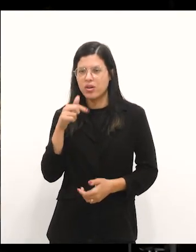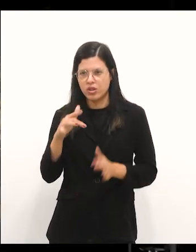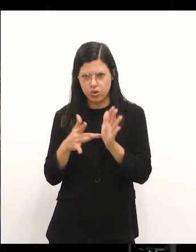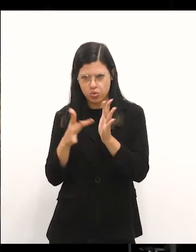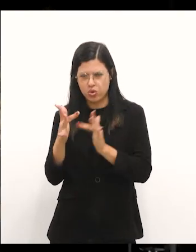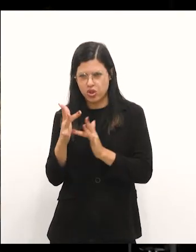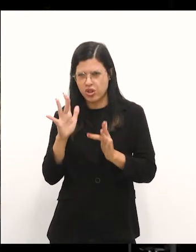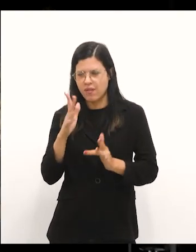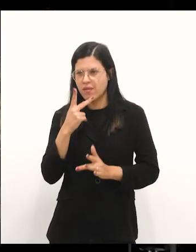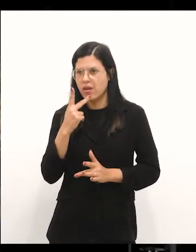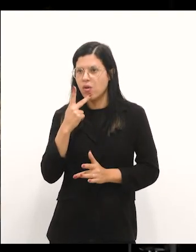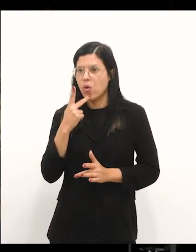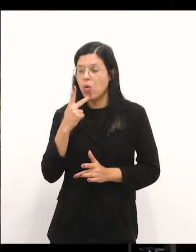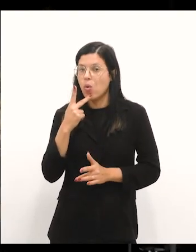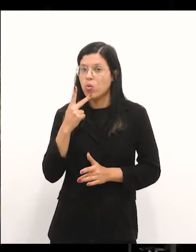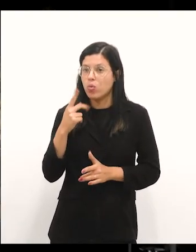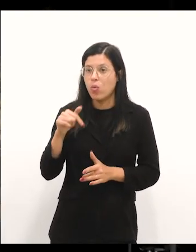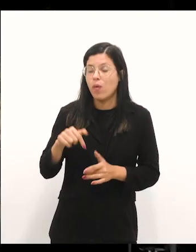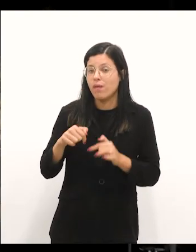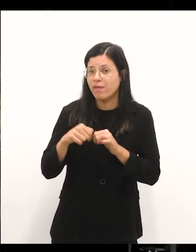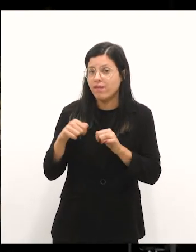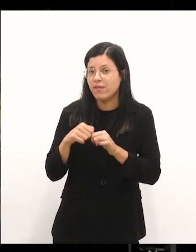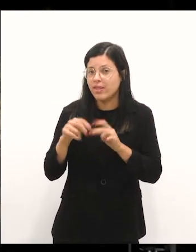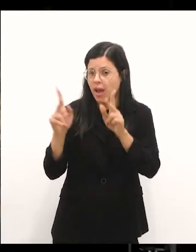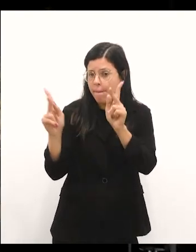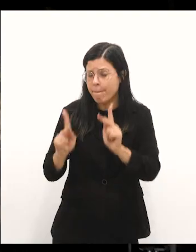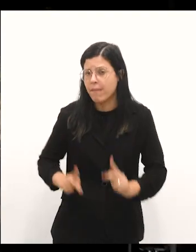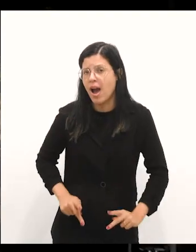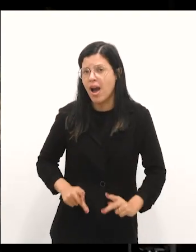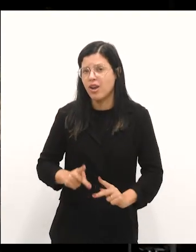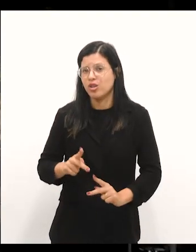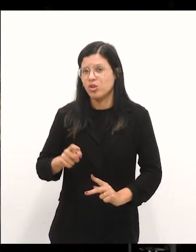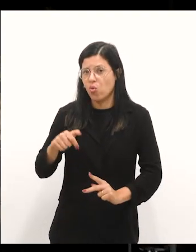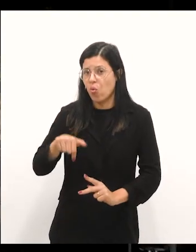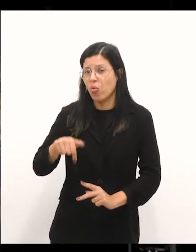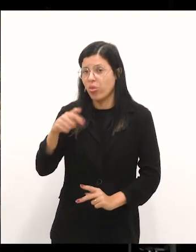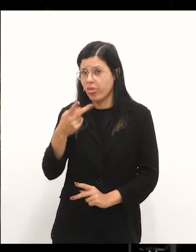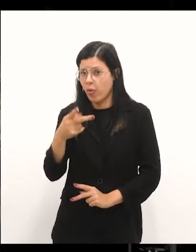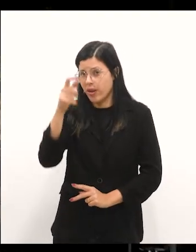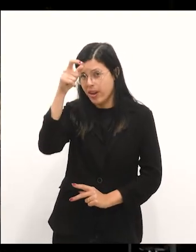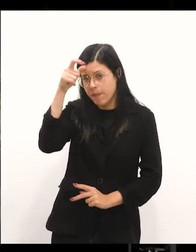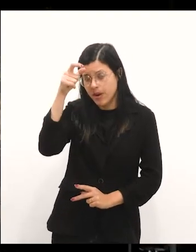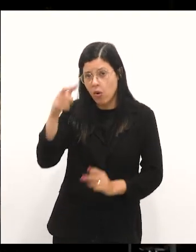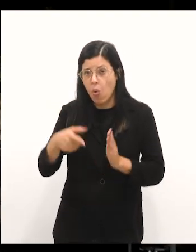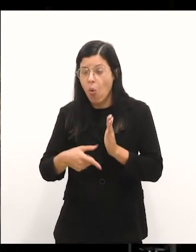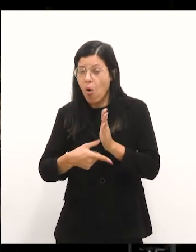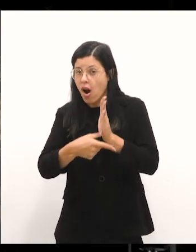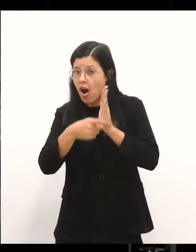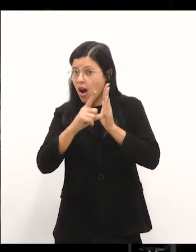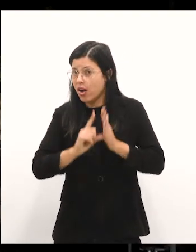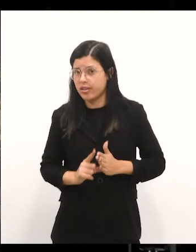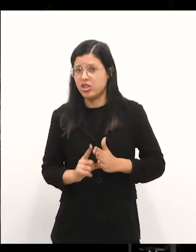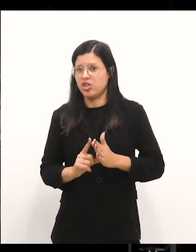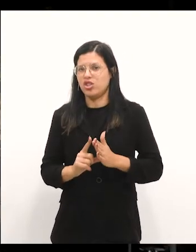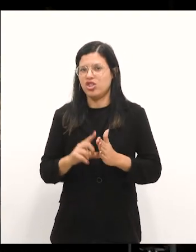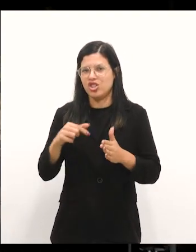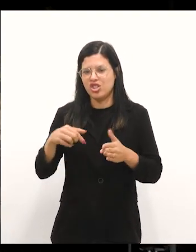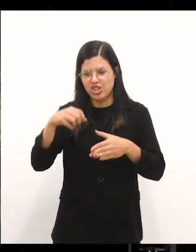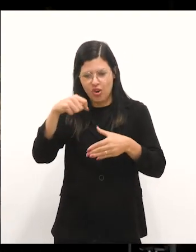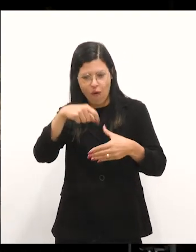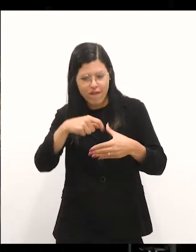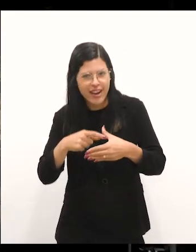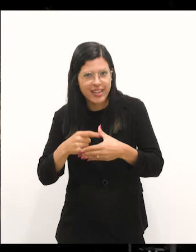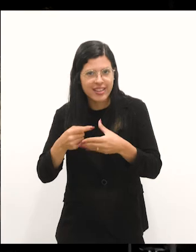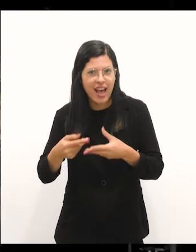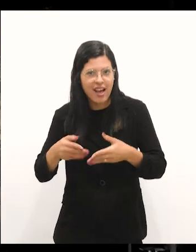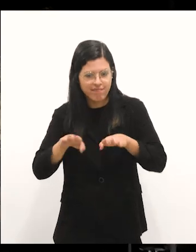dizia, reconcilia-te com o teu adversário enquanto estiver com ele no caminho, antes de levar a tua oferta para o altar. Aí tem